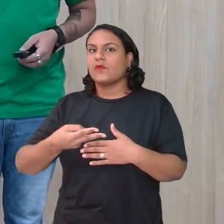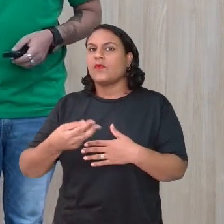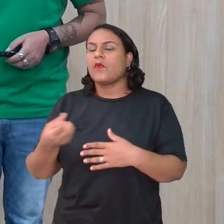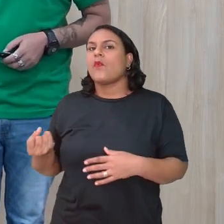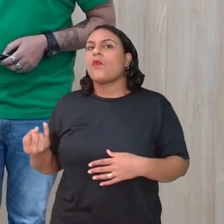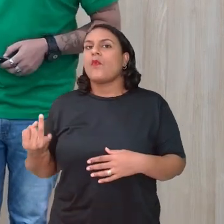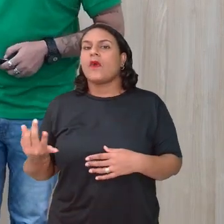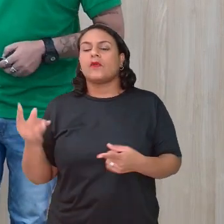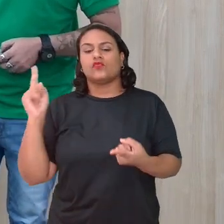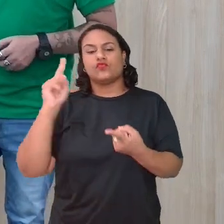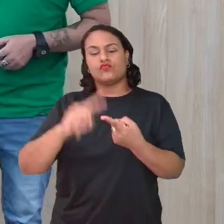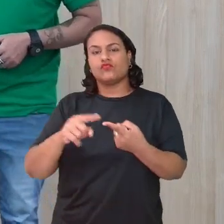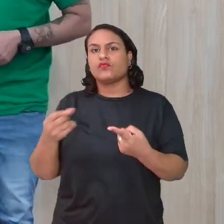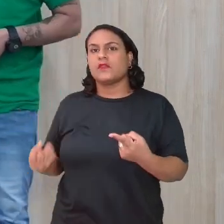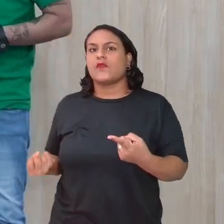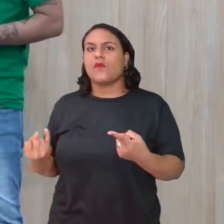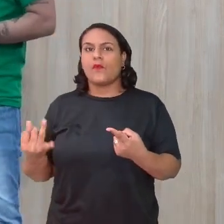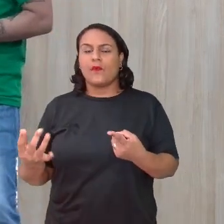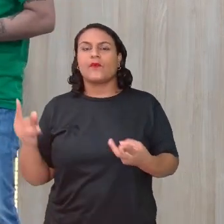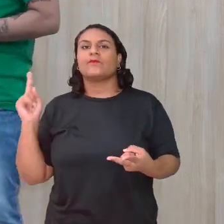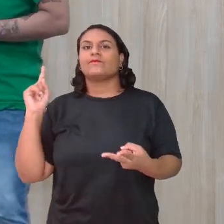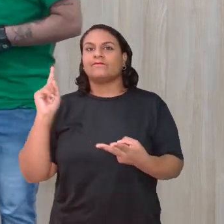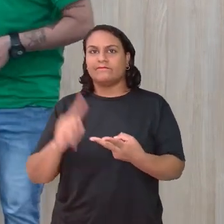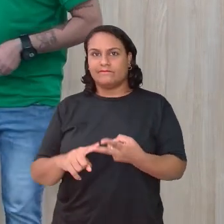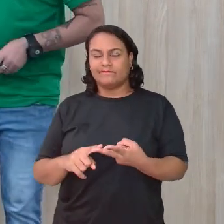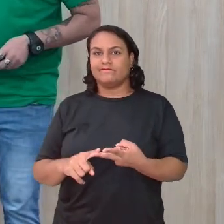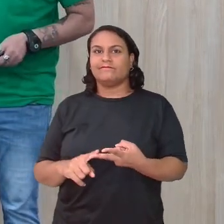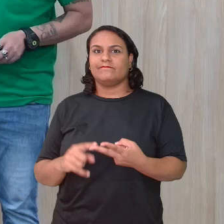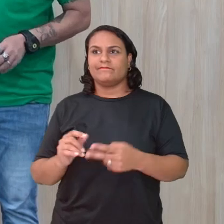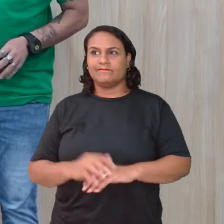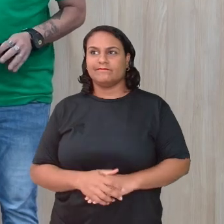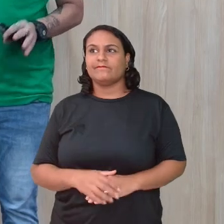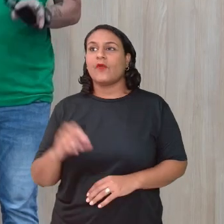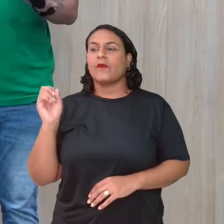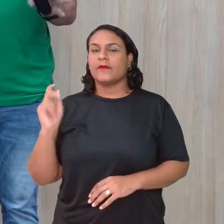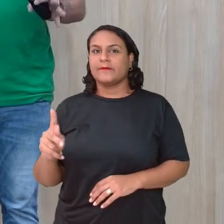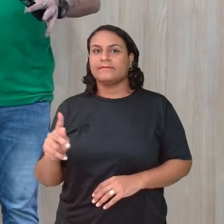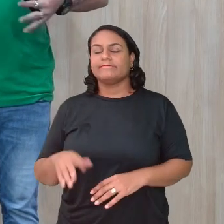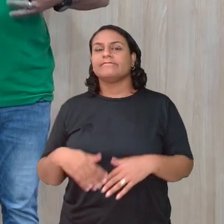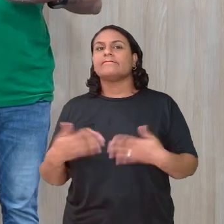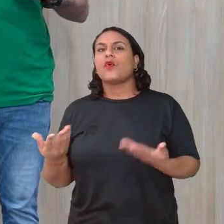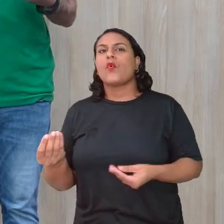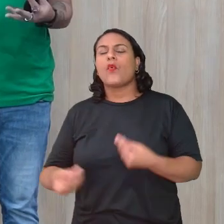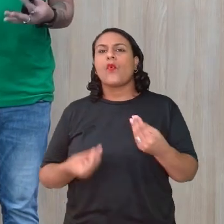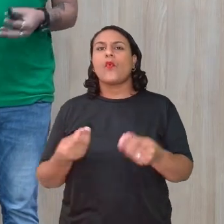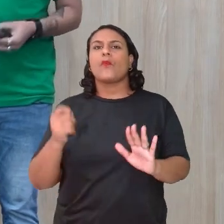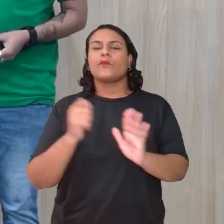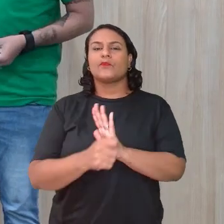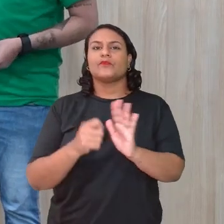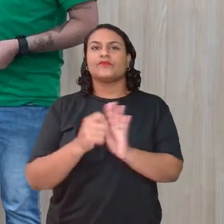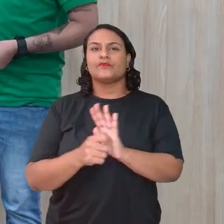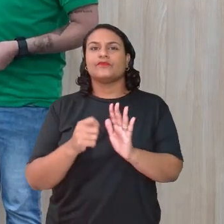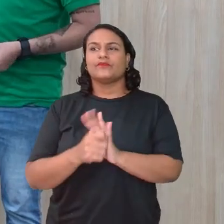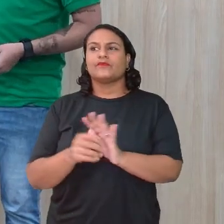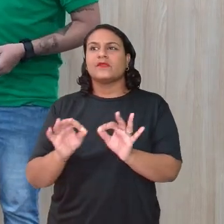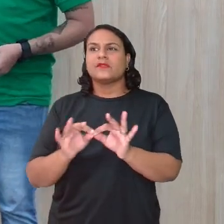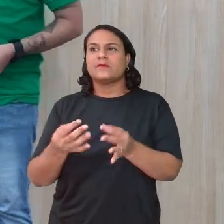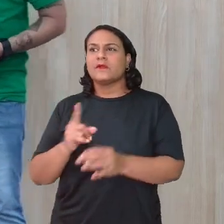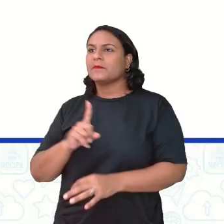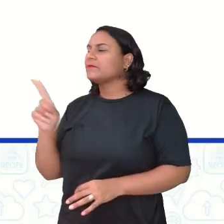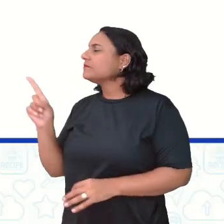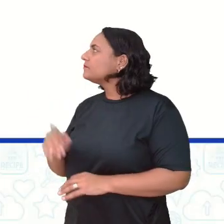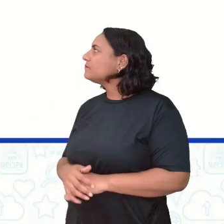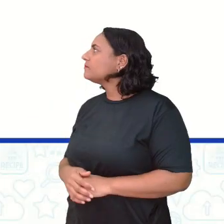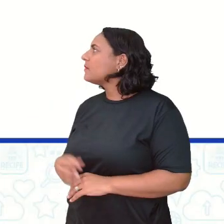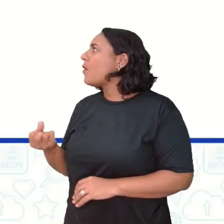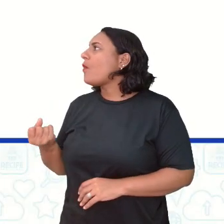quantos casos favoráveis e quantos casos possíveis, tá bom? E como é que a gente vai escrever isso? Simplesmente assim.